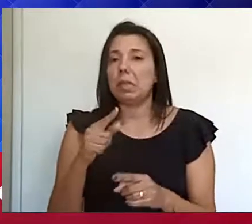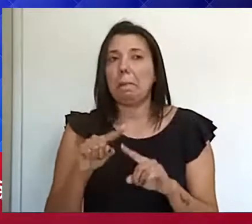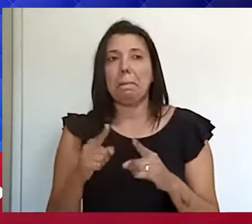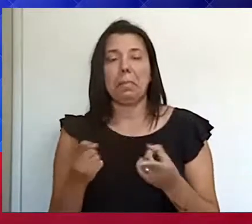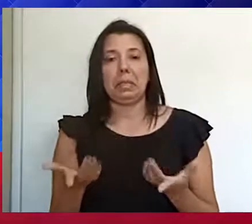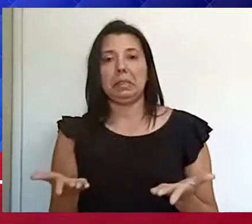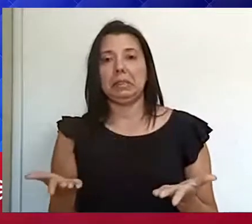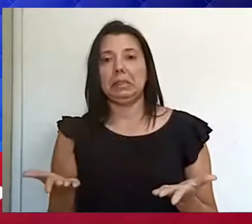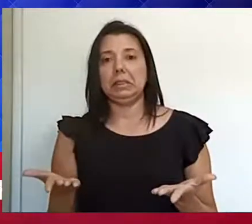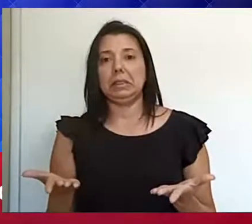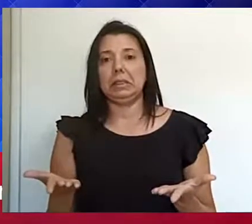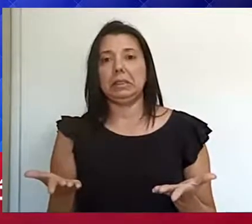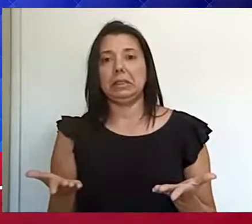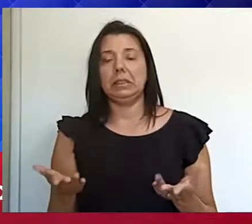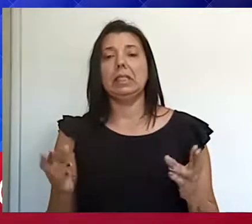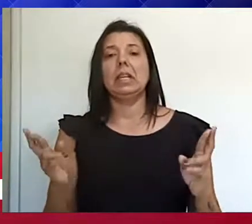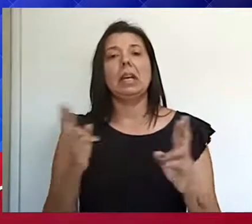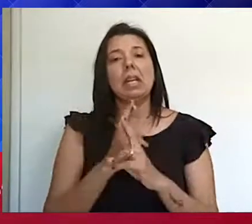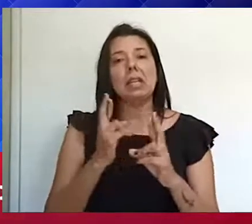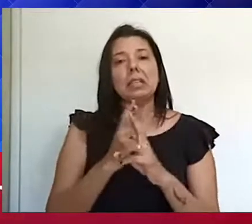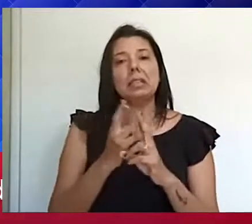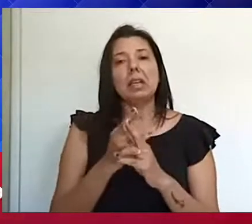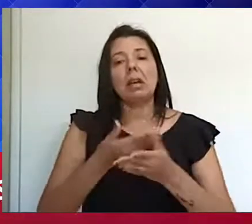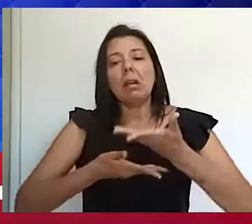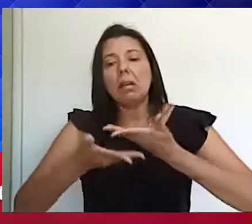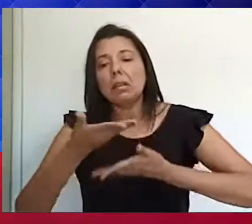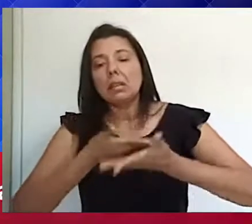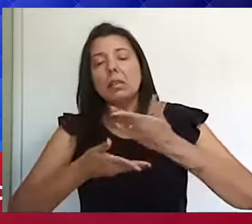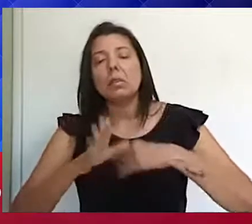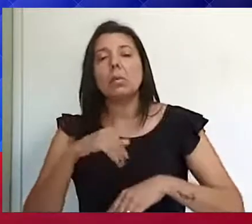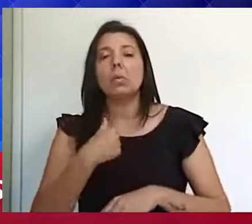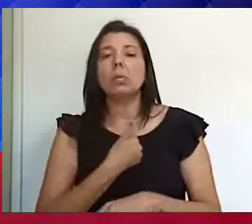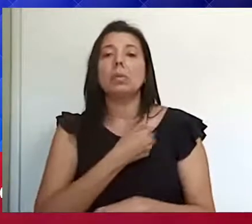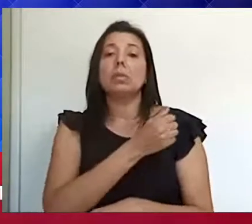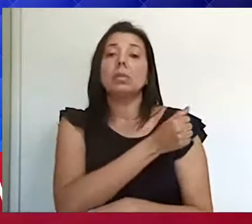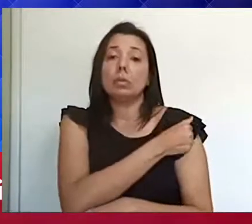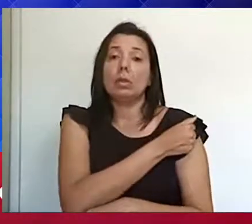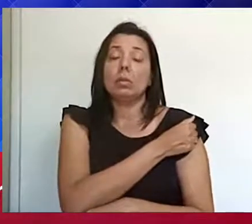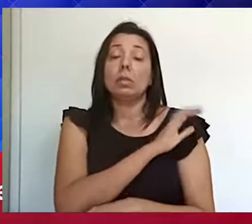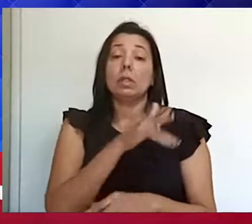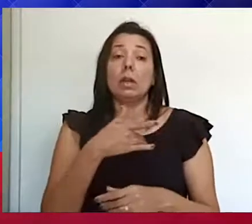essa interação com os nossos estudantes. Então foi uma surpresa para a gente,